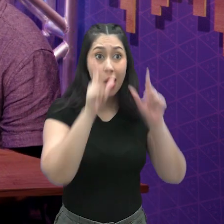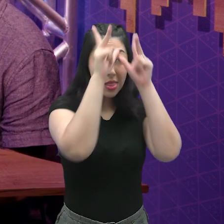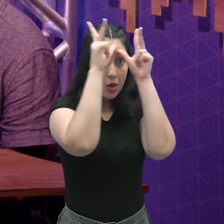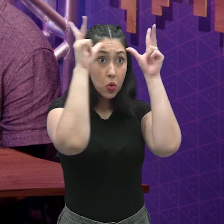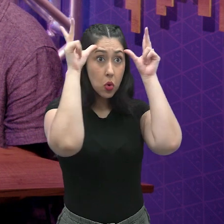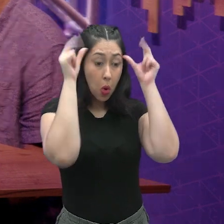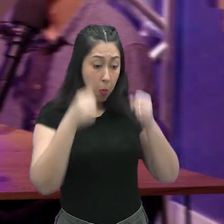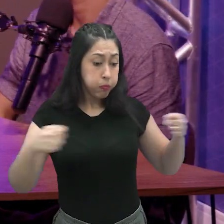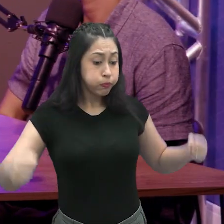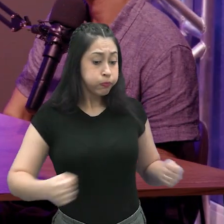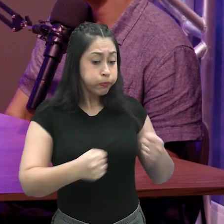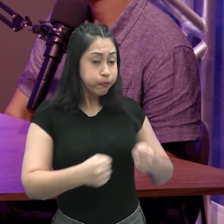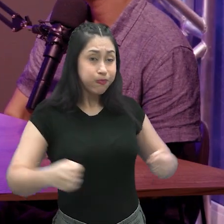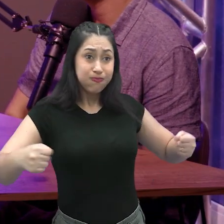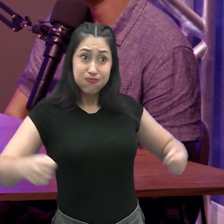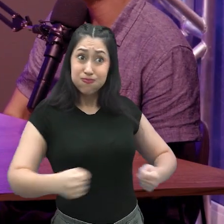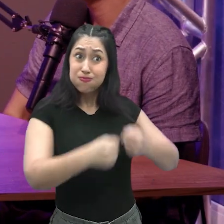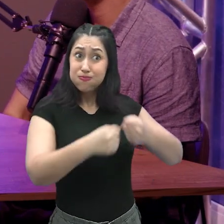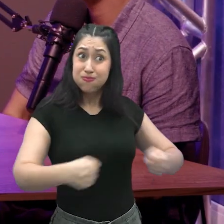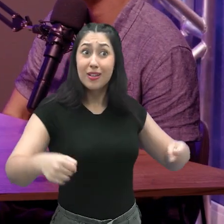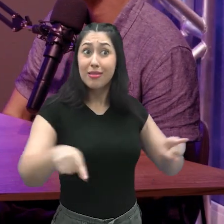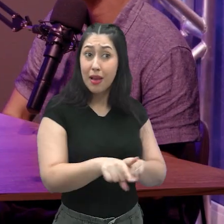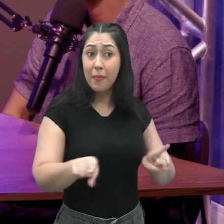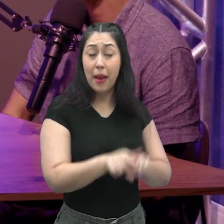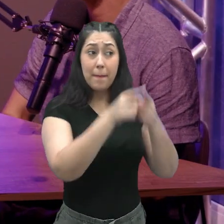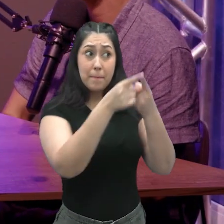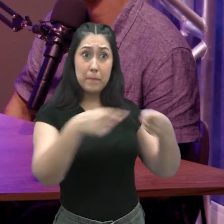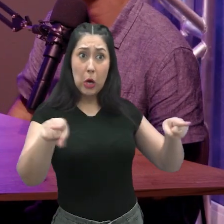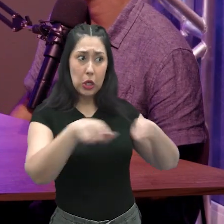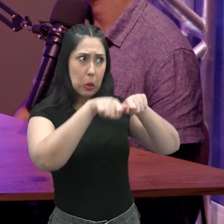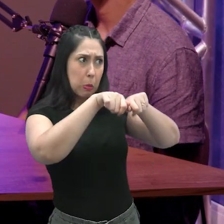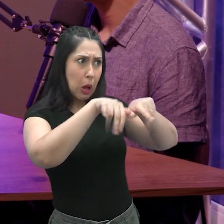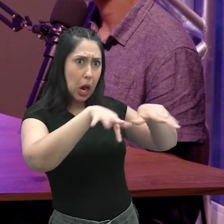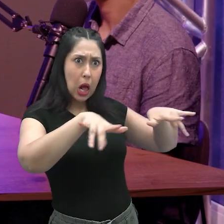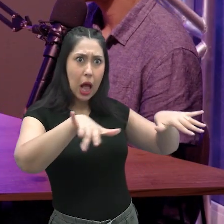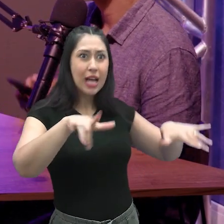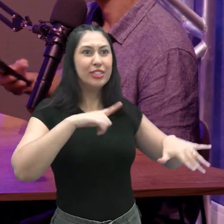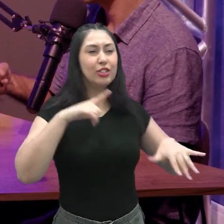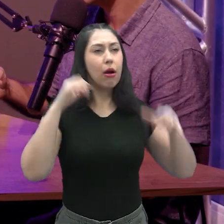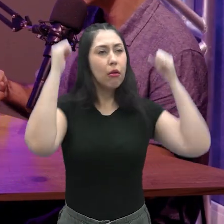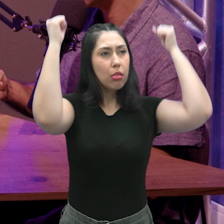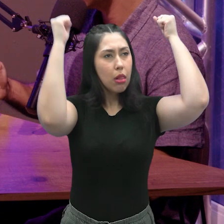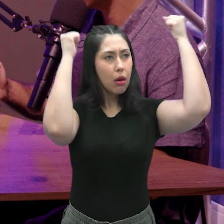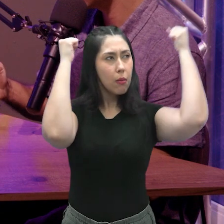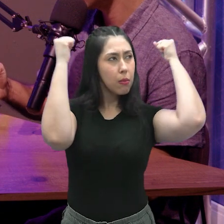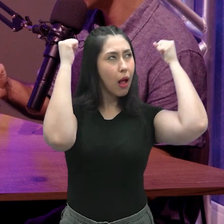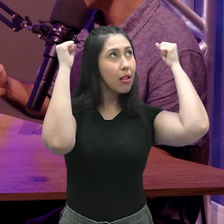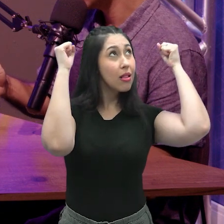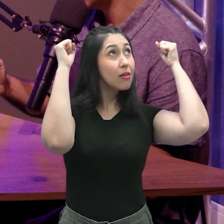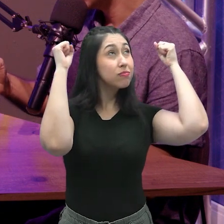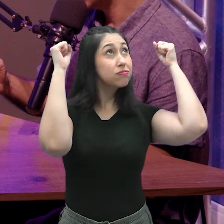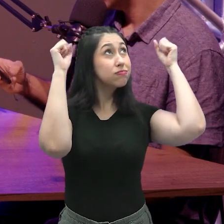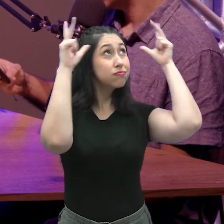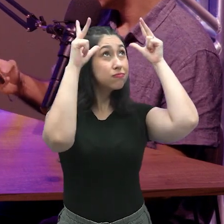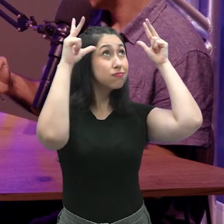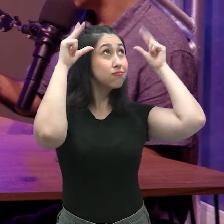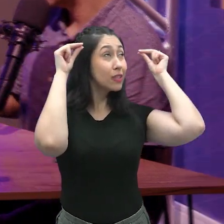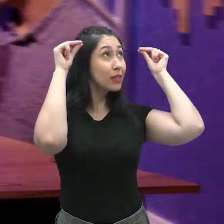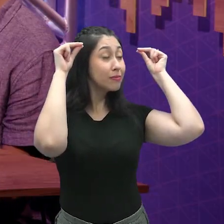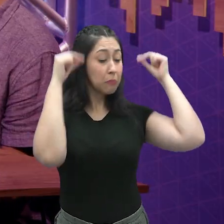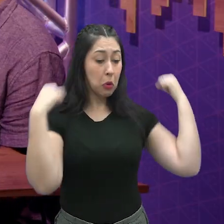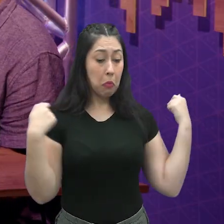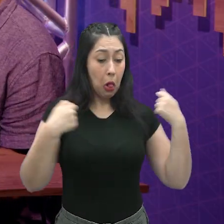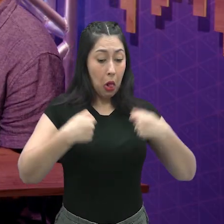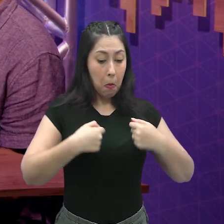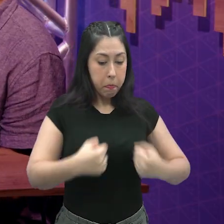de Luiz Gonzaga, que popularizou a música do sertão nordestino, né? Que usava aquele chapéu muito bem tradicional,